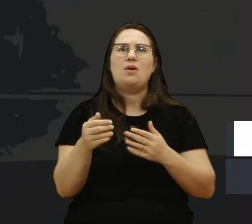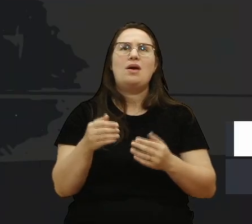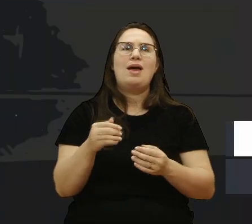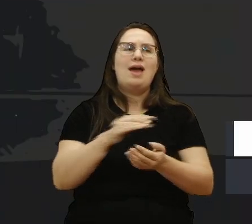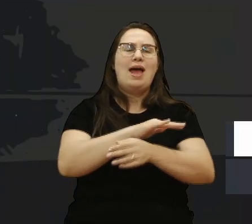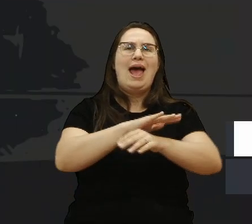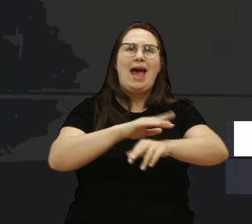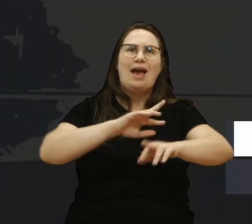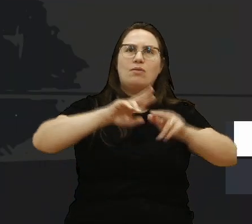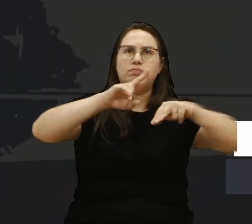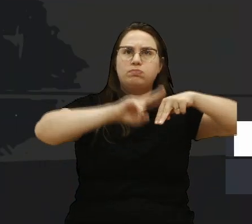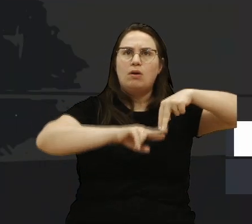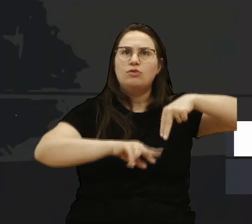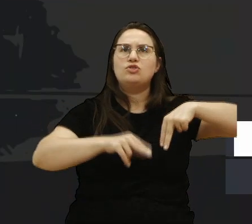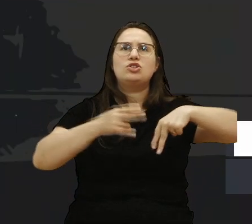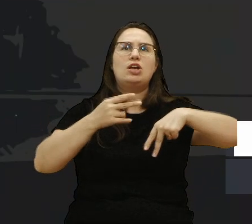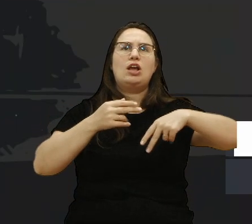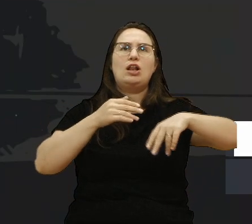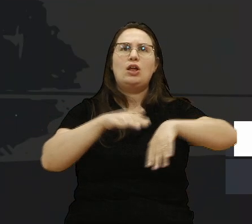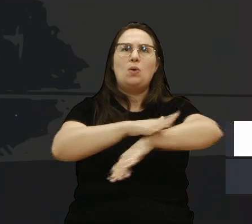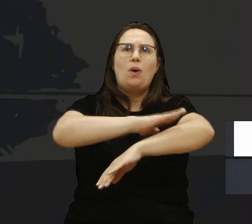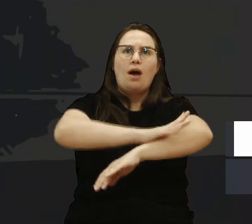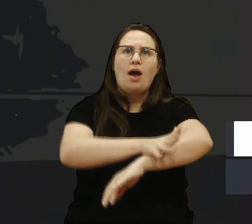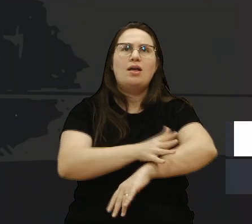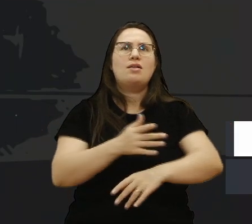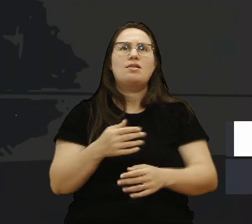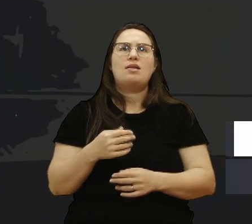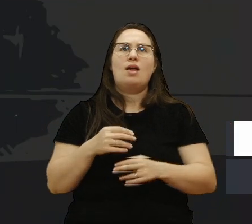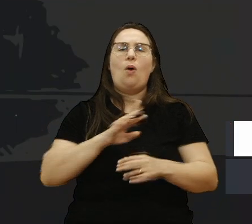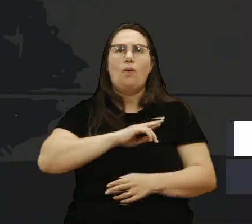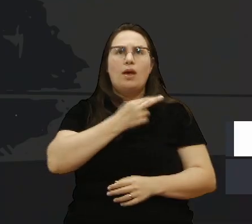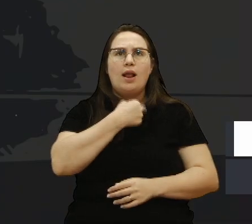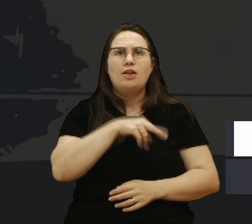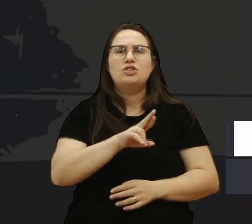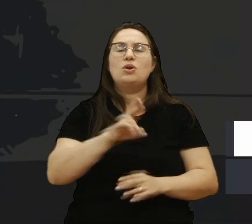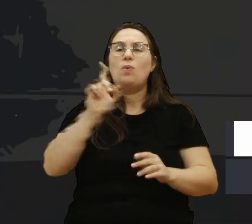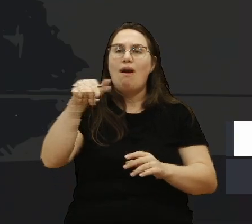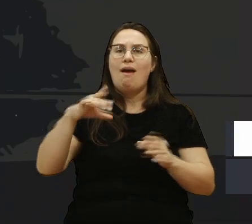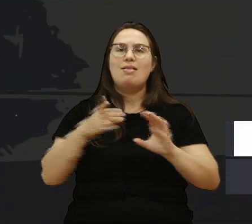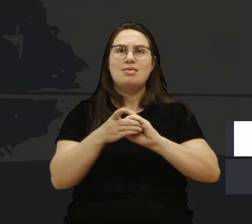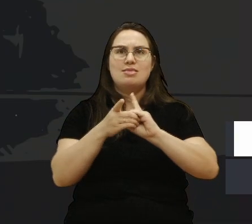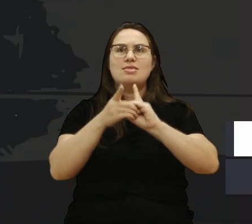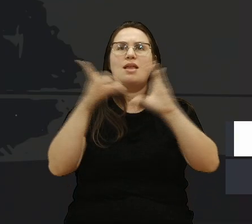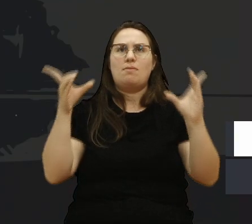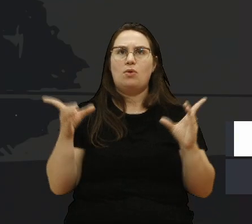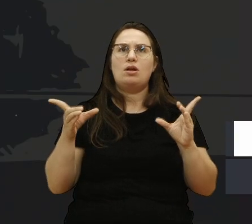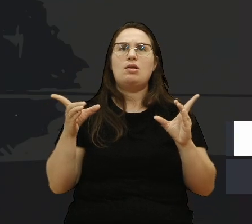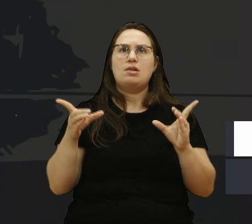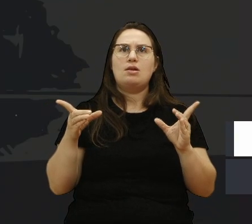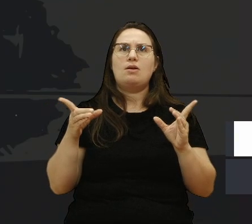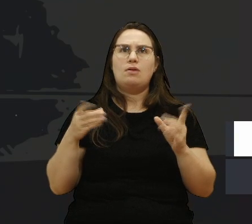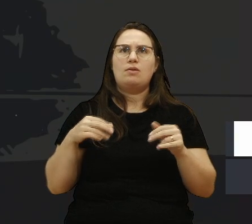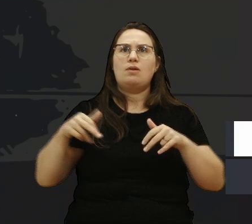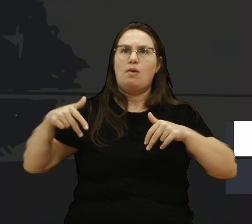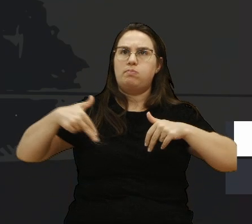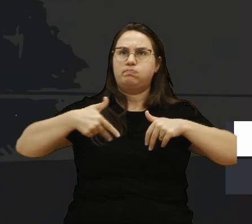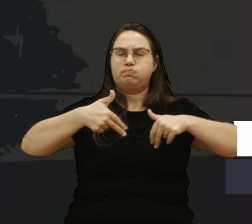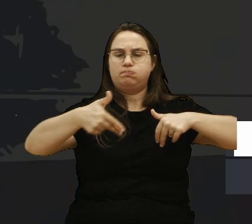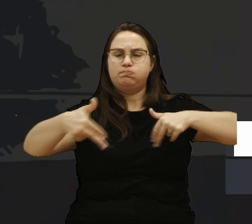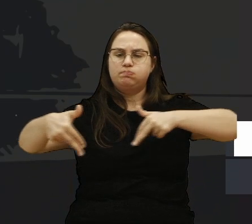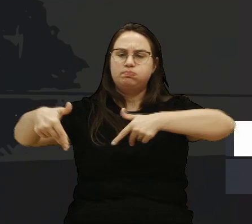gênero, ou religião. Isso é democracia. Uma devastação que dá para caminhar meio dia